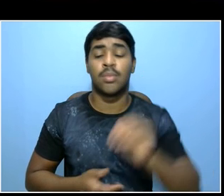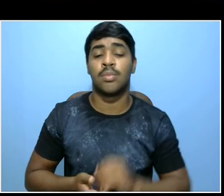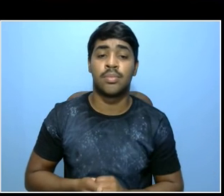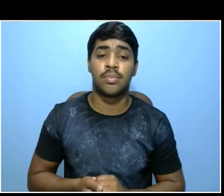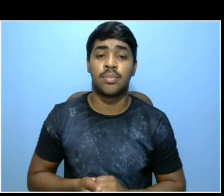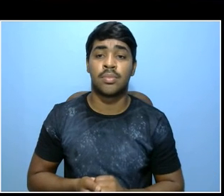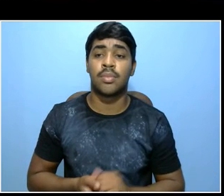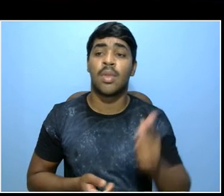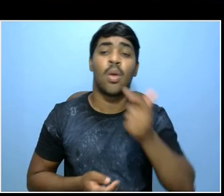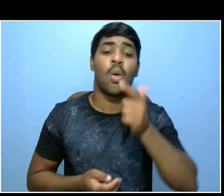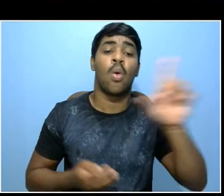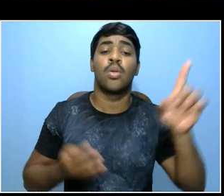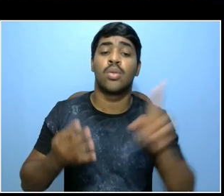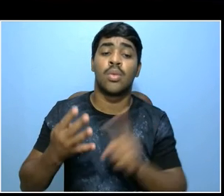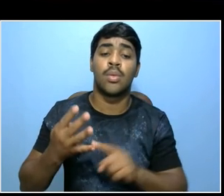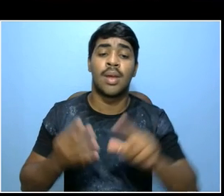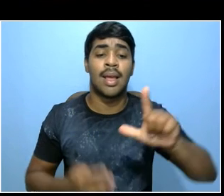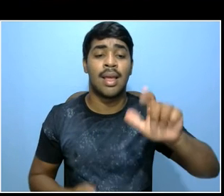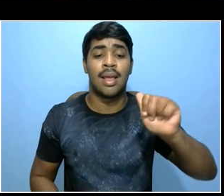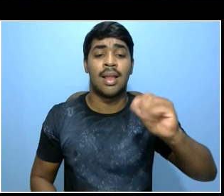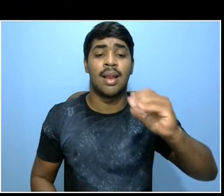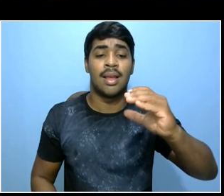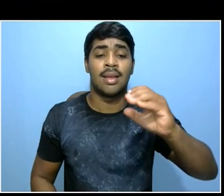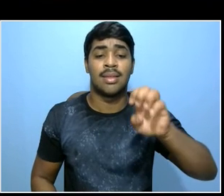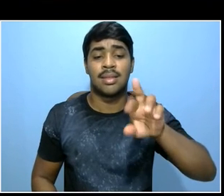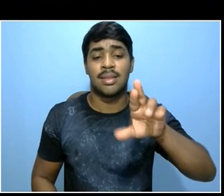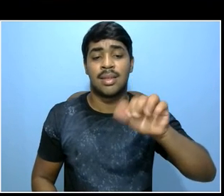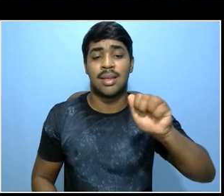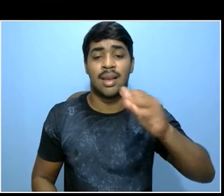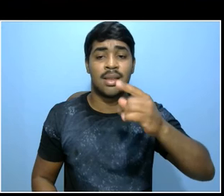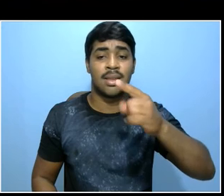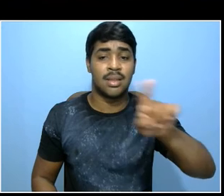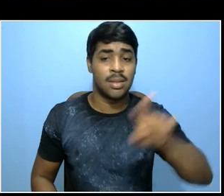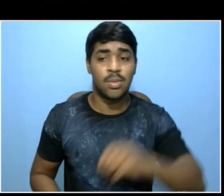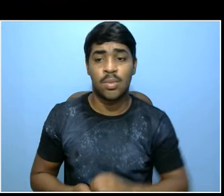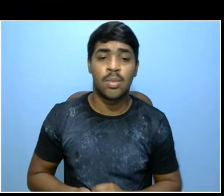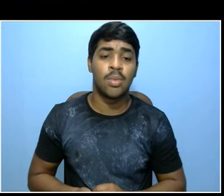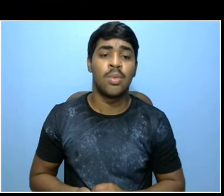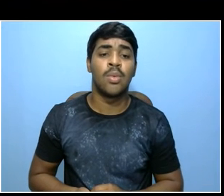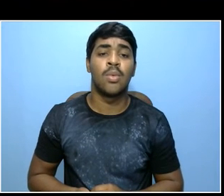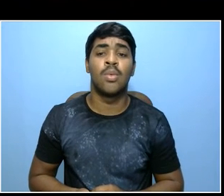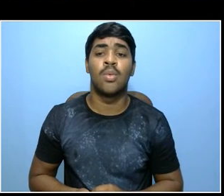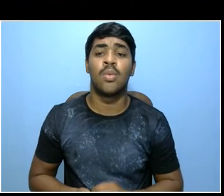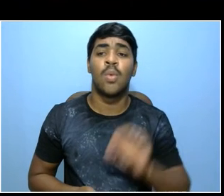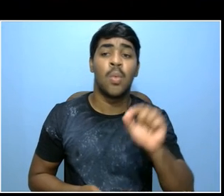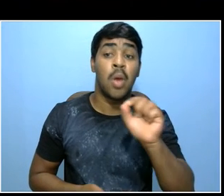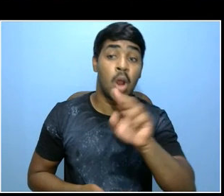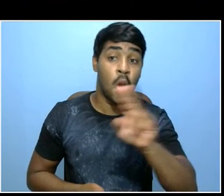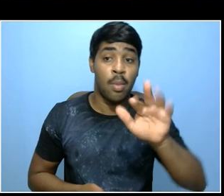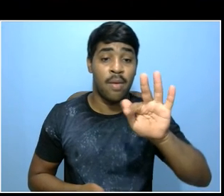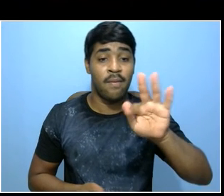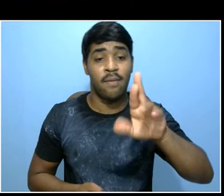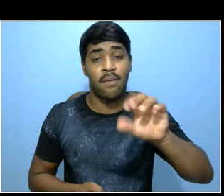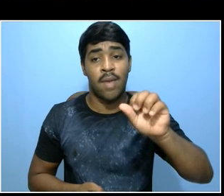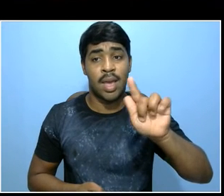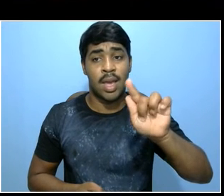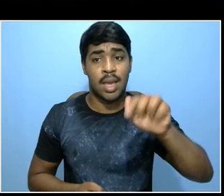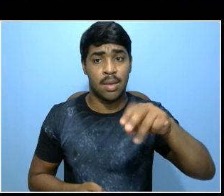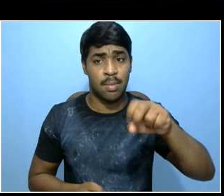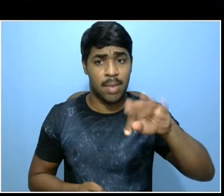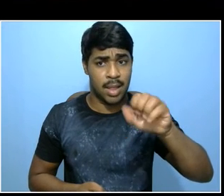laceração. Ele também pode ser chamado de fragmentação ou também fissão, que são fragmentos, né,